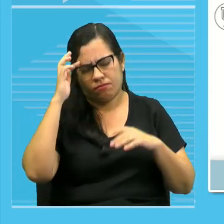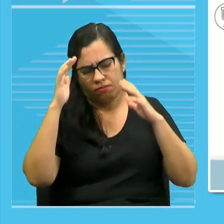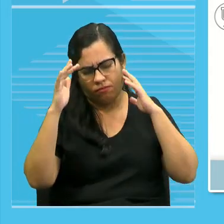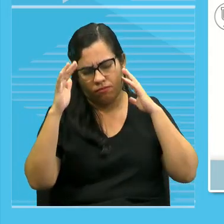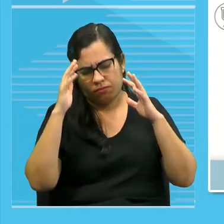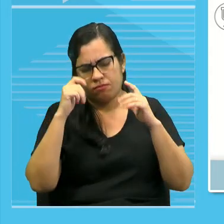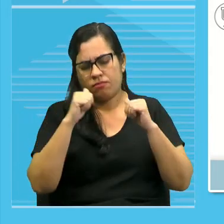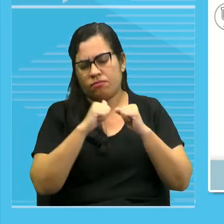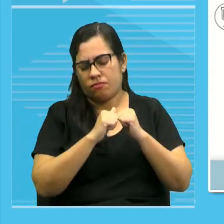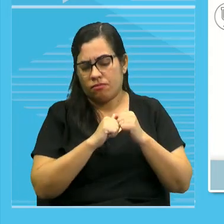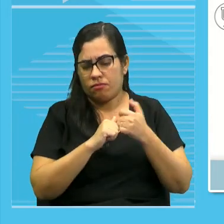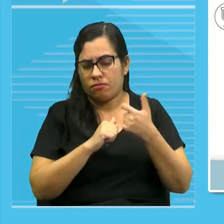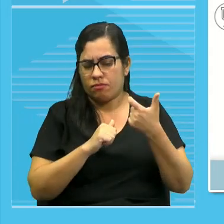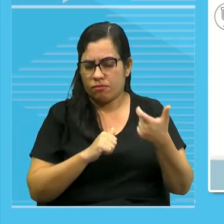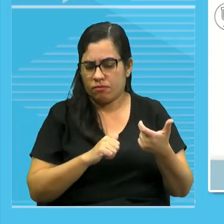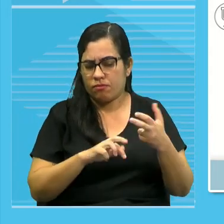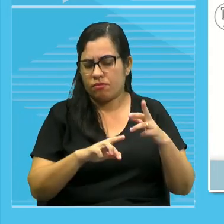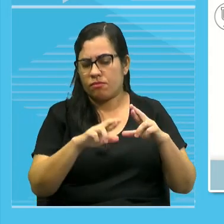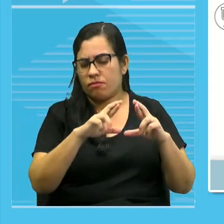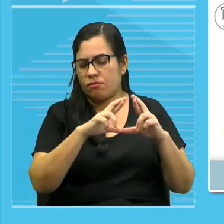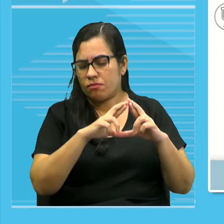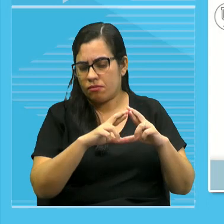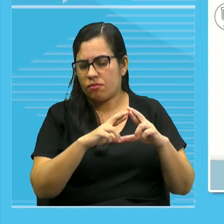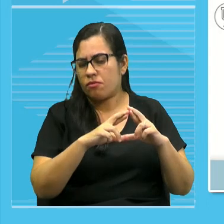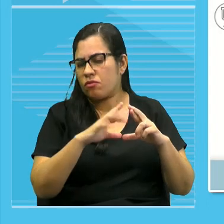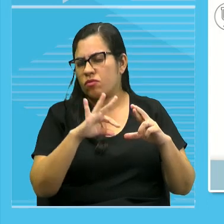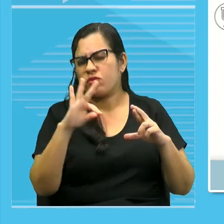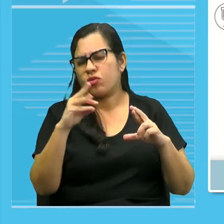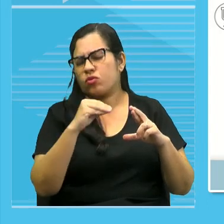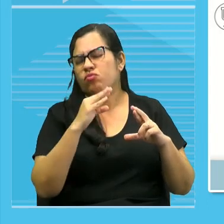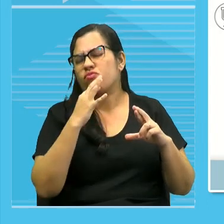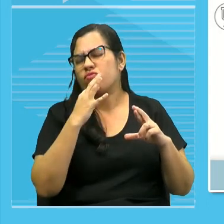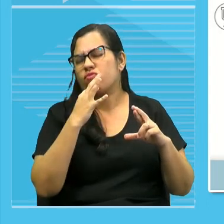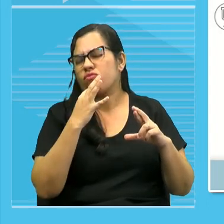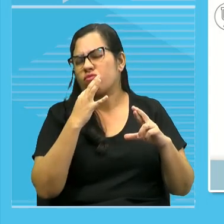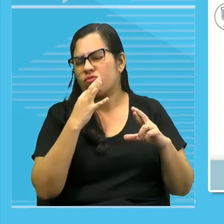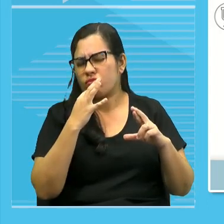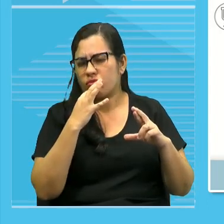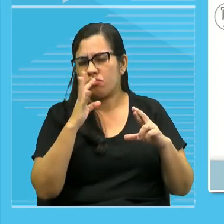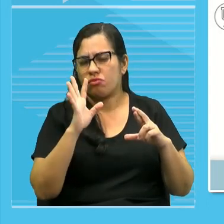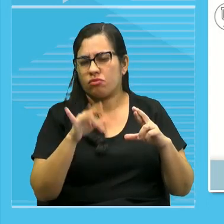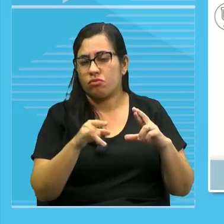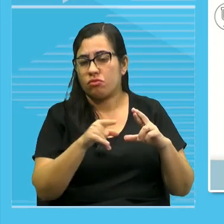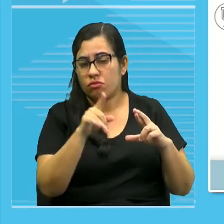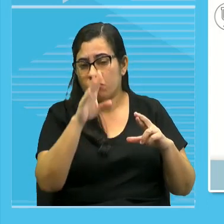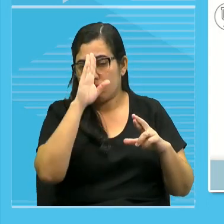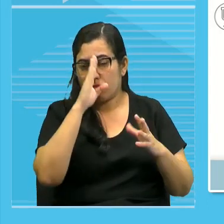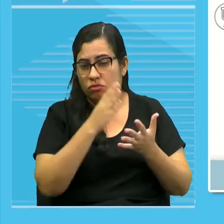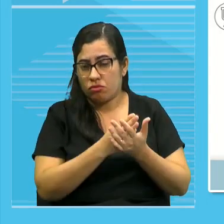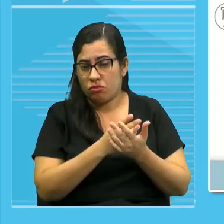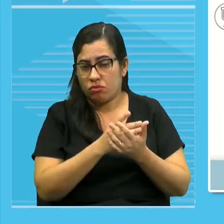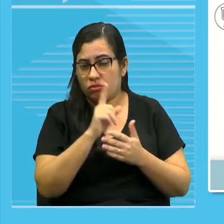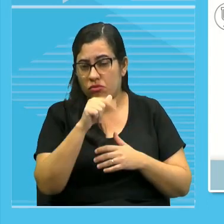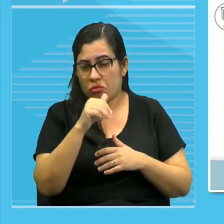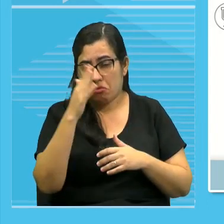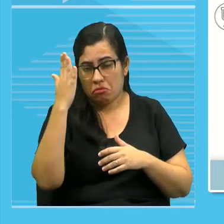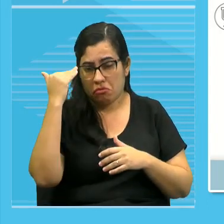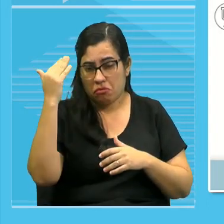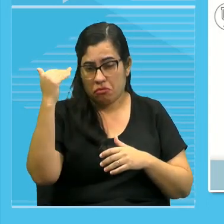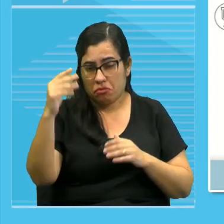do termo reciclar que é um termo popular reciclar né se pensa se acredita que a popularidade